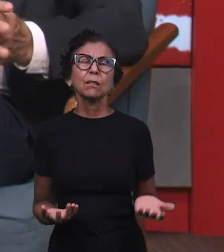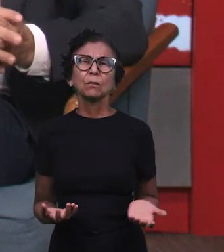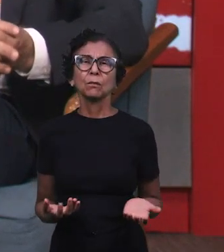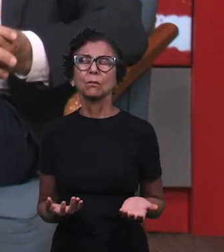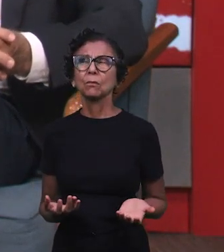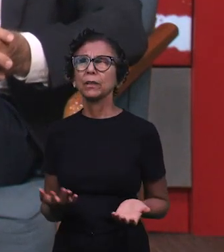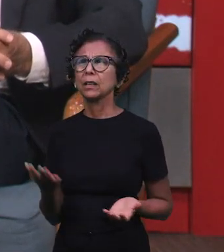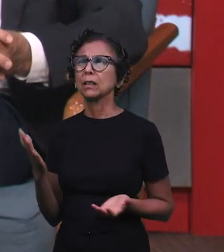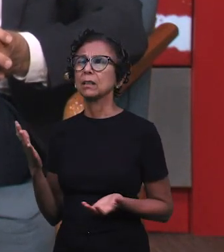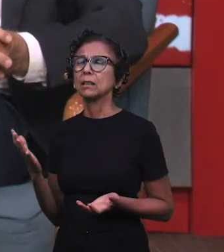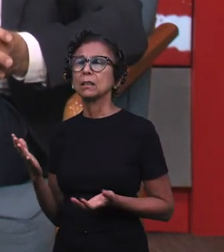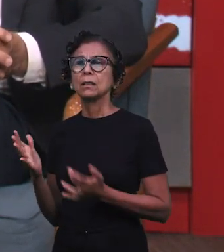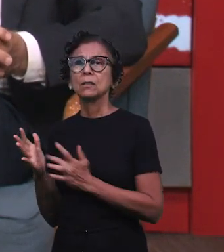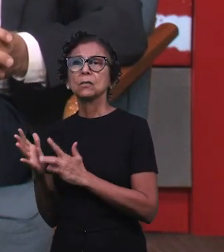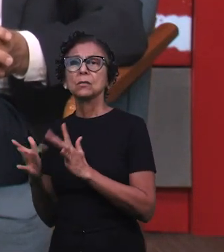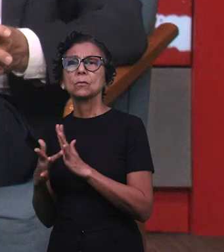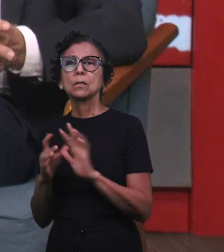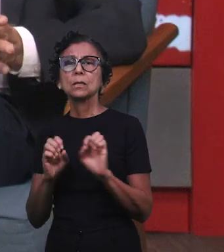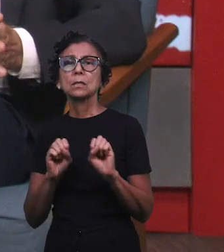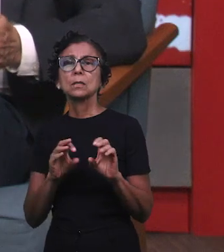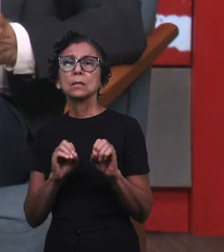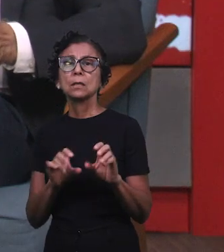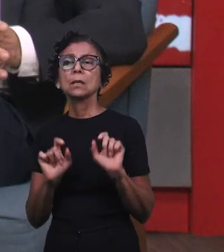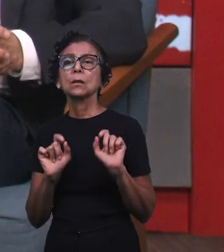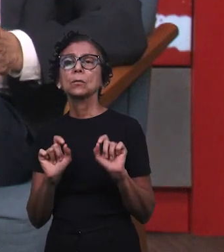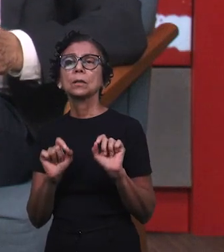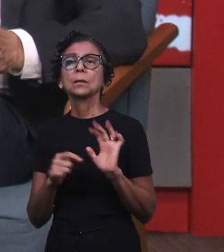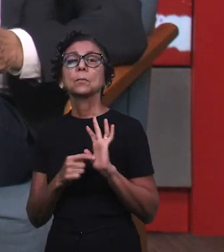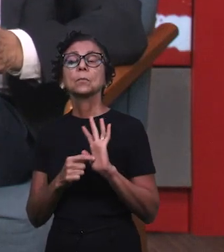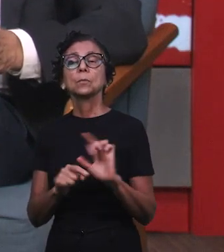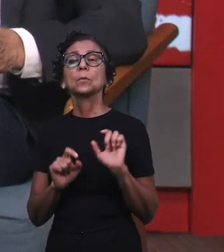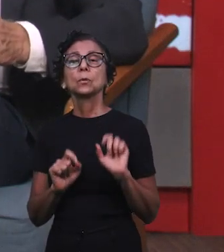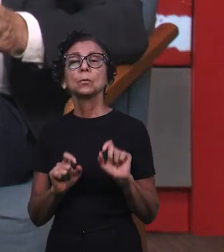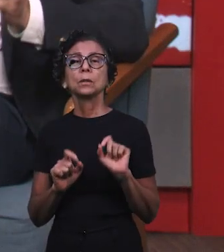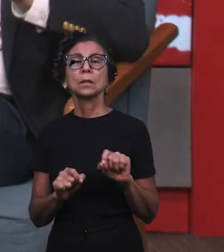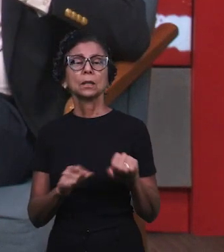querendo mostrar ali naquela cura?